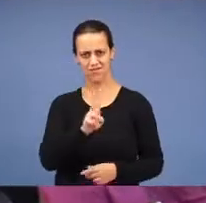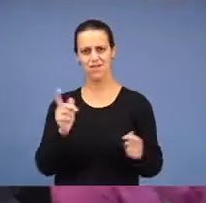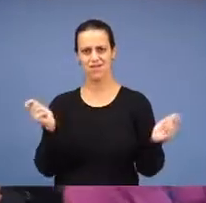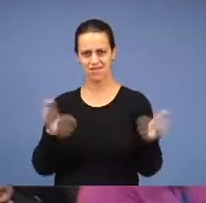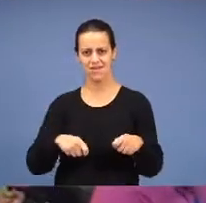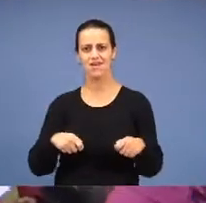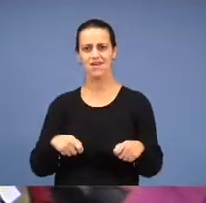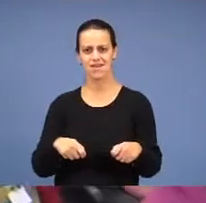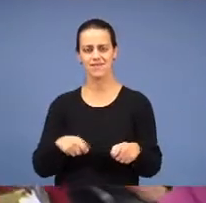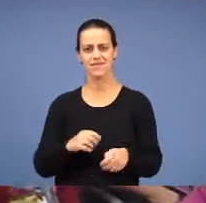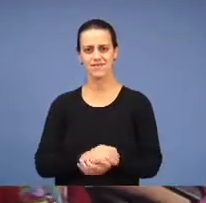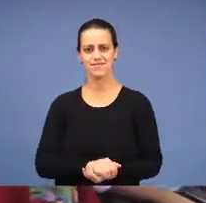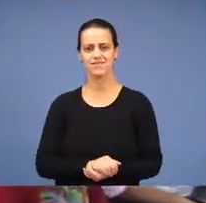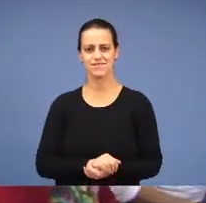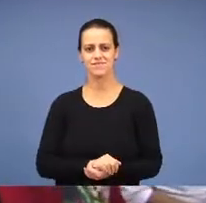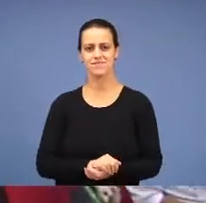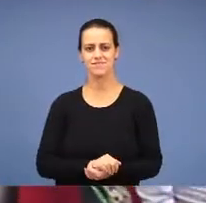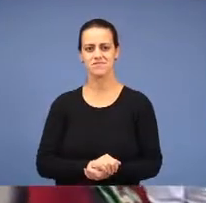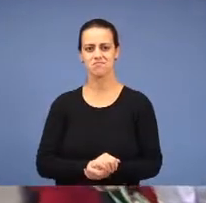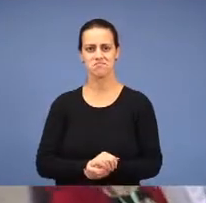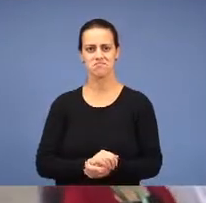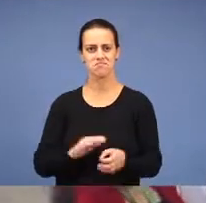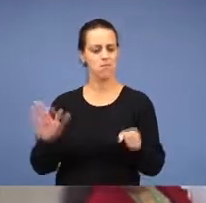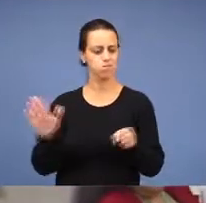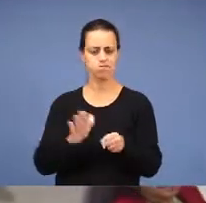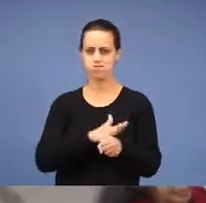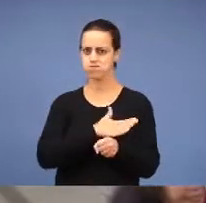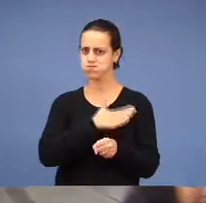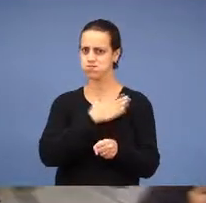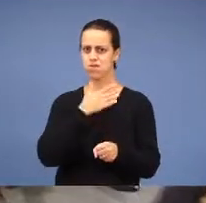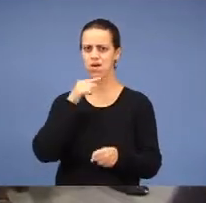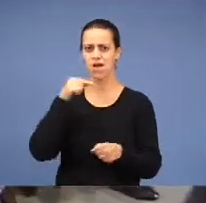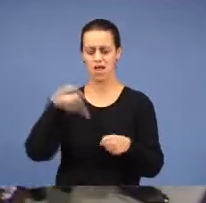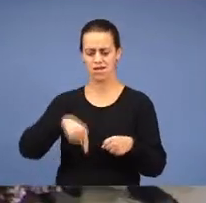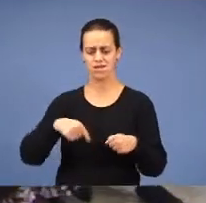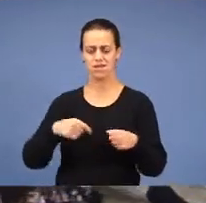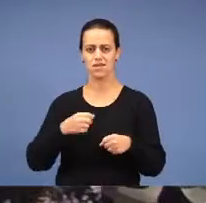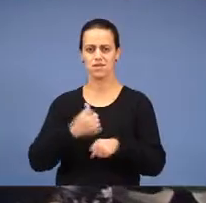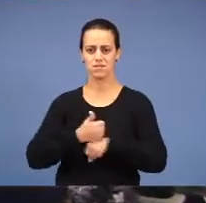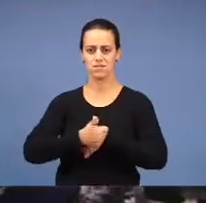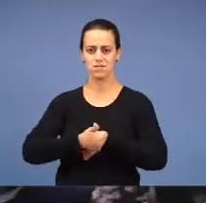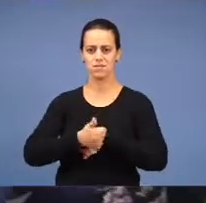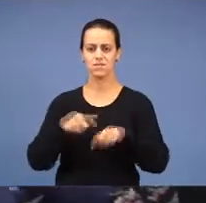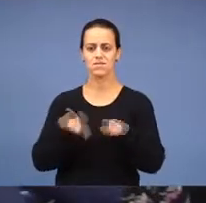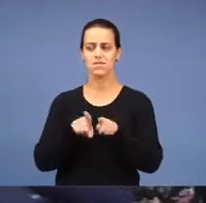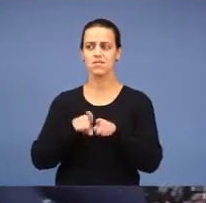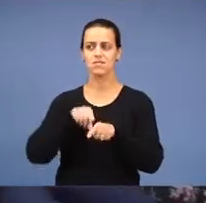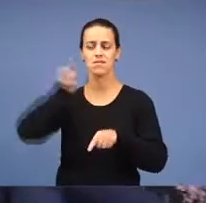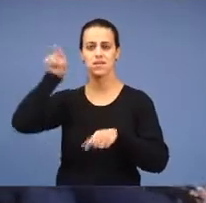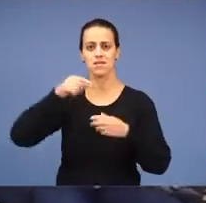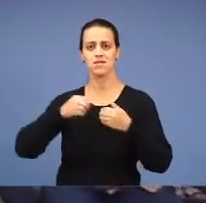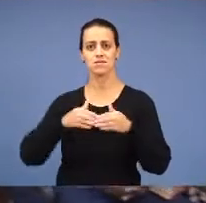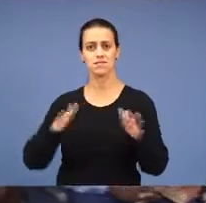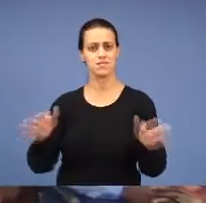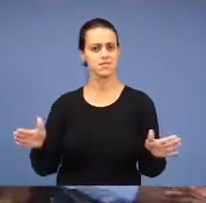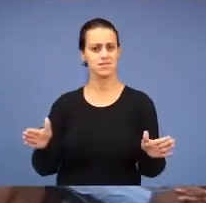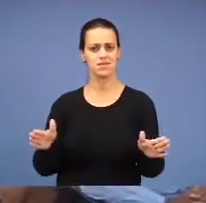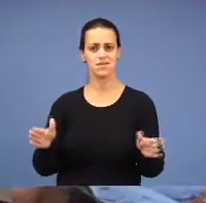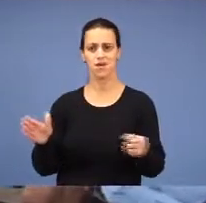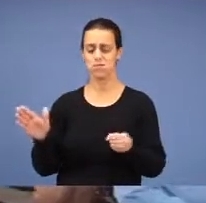totalmente aqui preenchido, tanto o primeiro período quanto o principiantes, e o nosso número excedeu